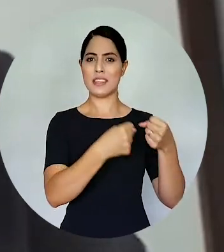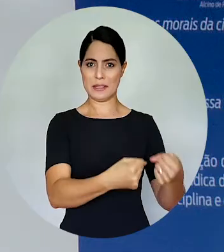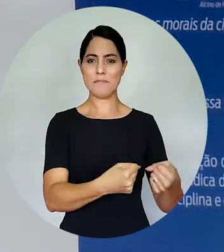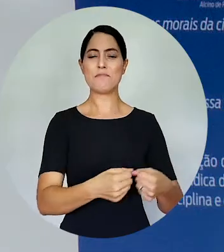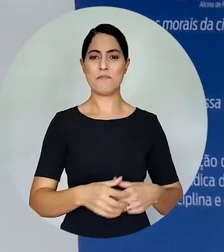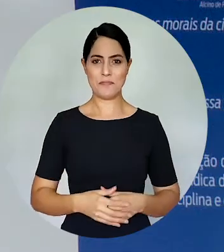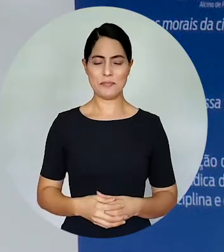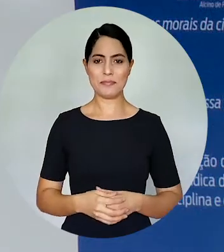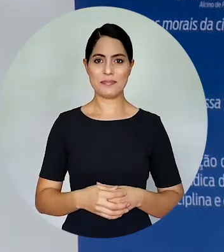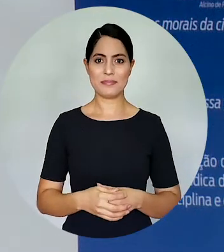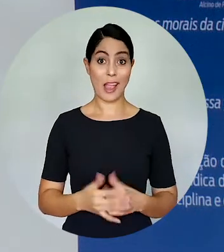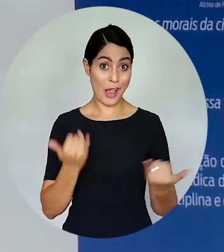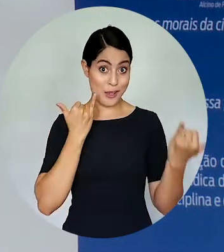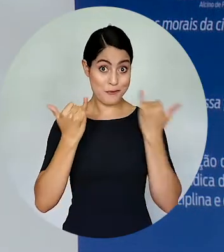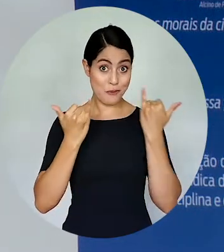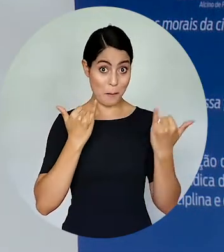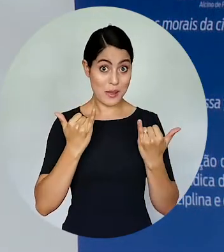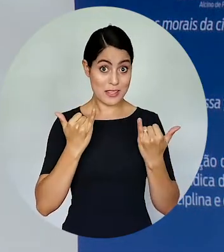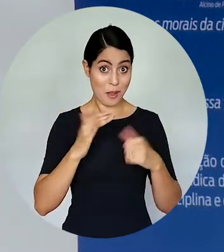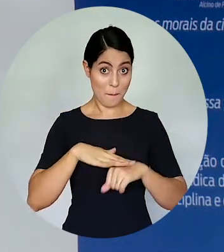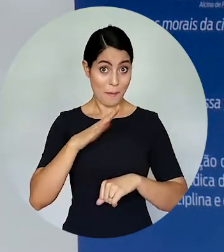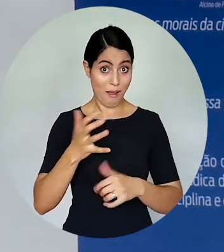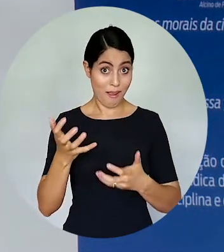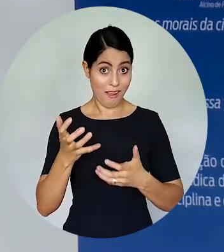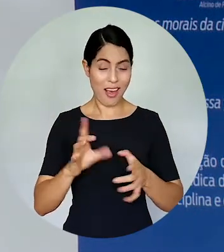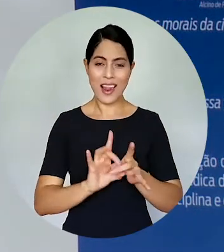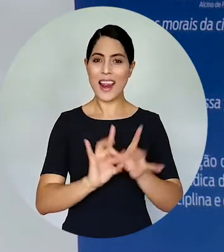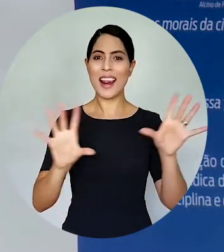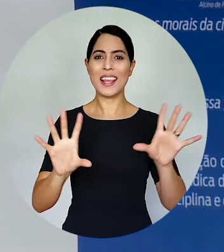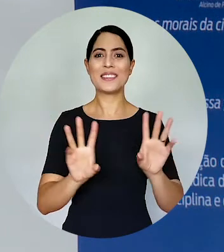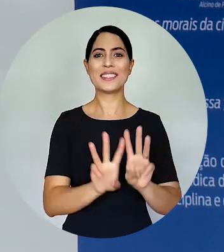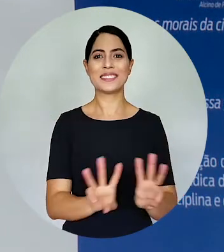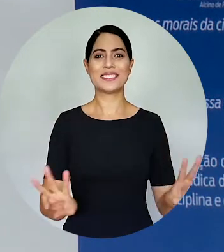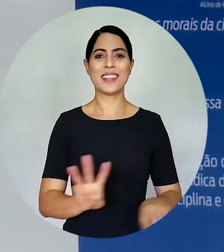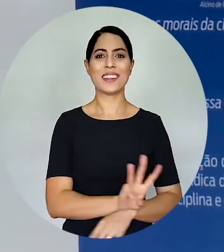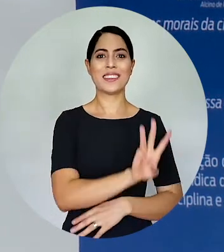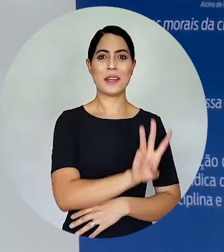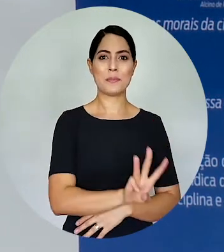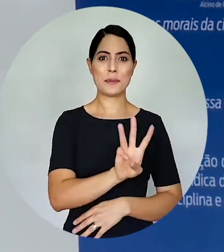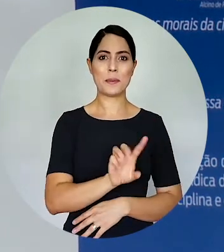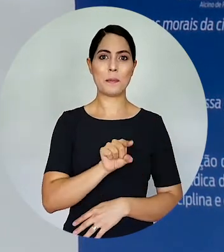aspectos. Para mais informações, basta acessar